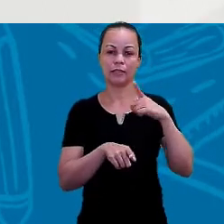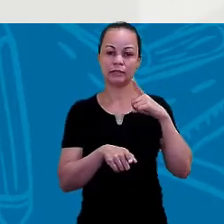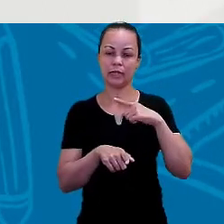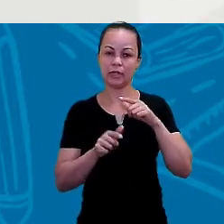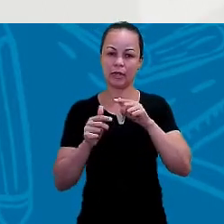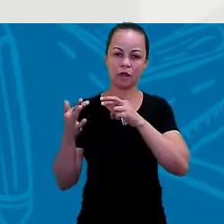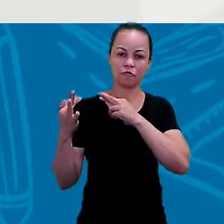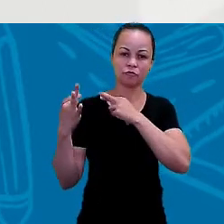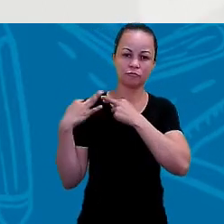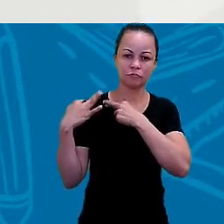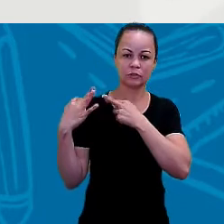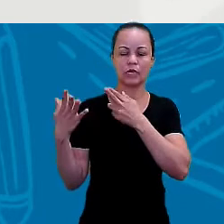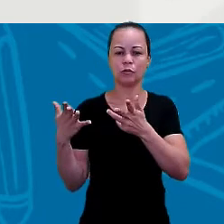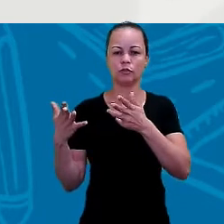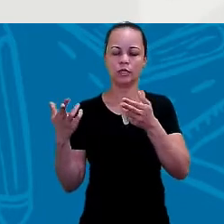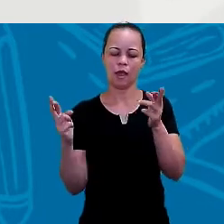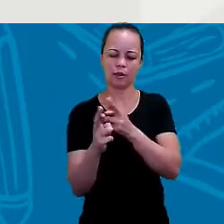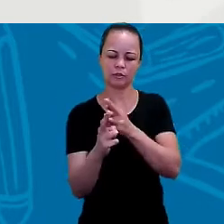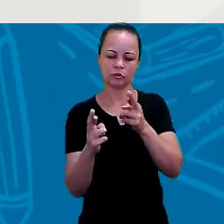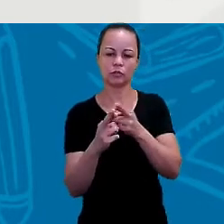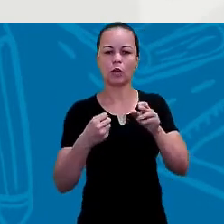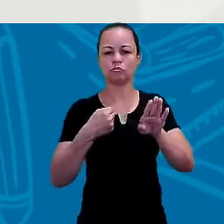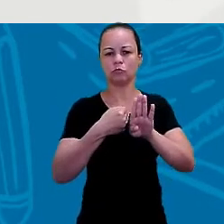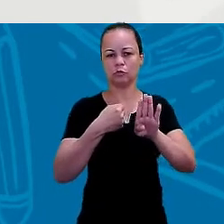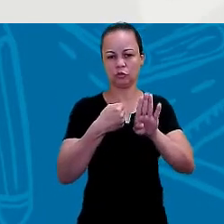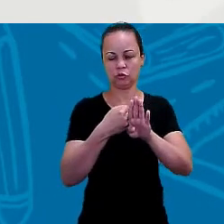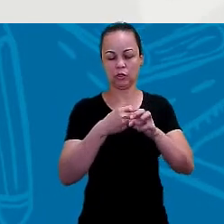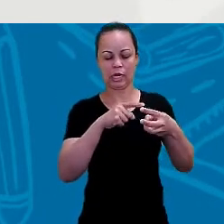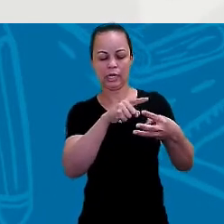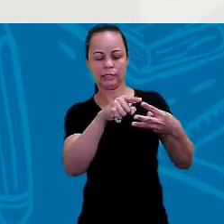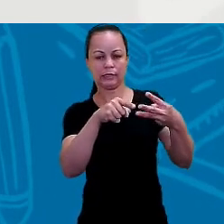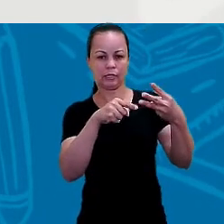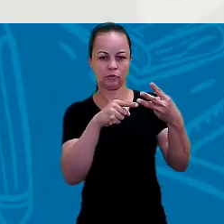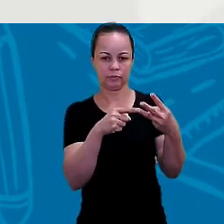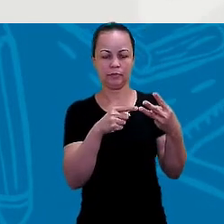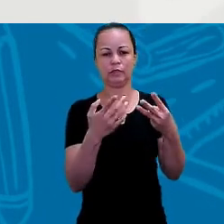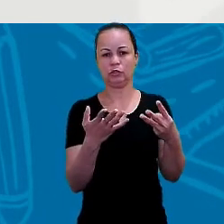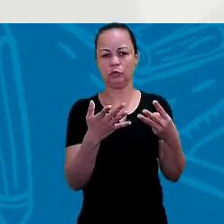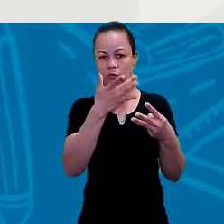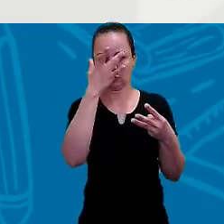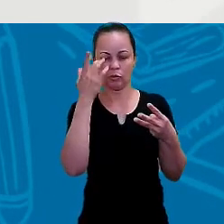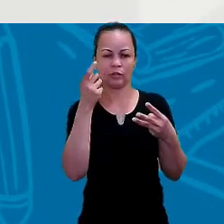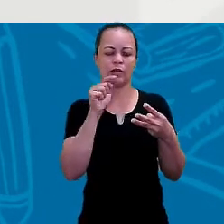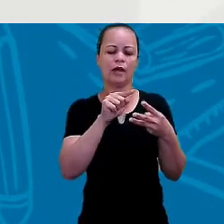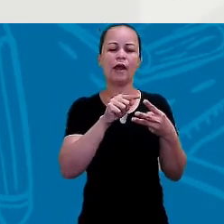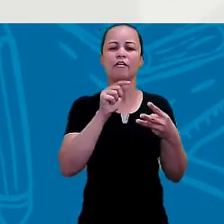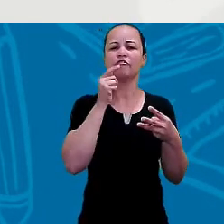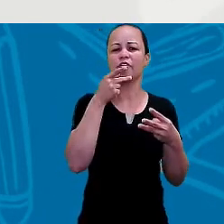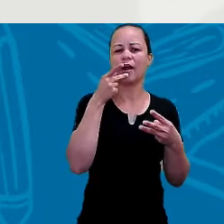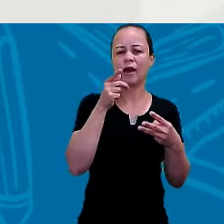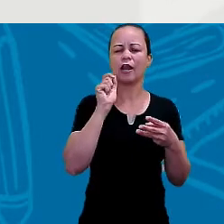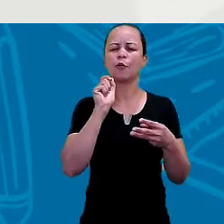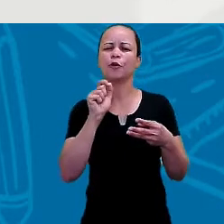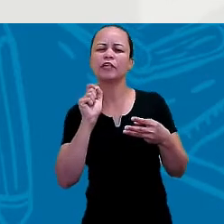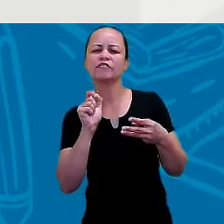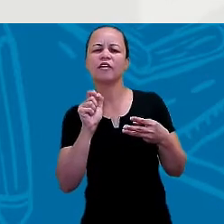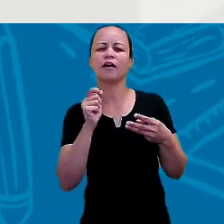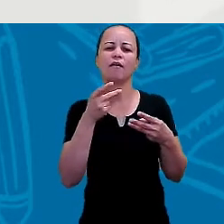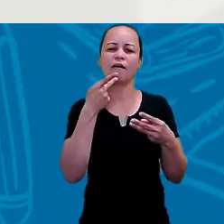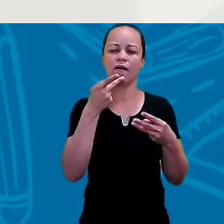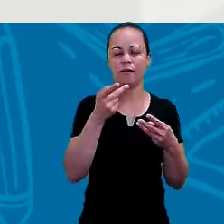relacionar o substantivo a uma das três pessoas do discurso. Quem fala, com quem se fala